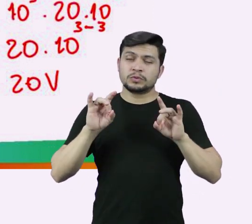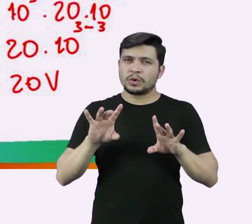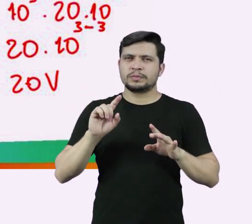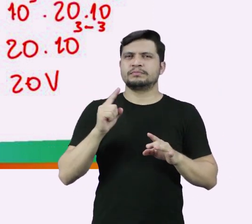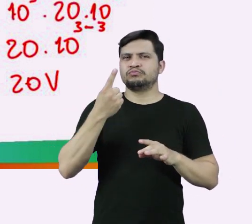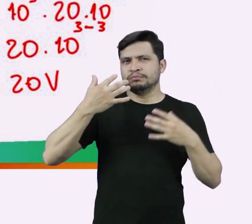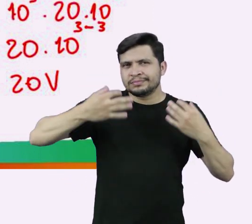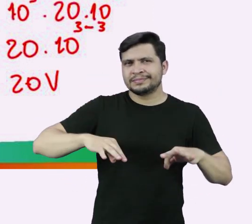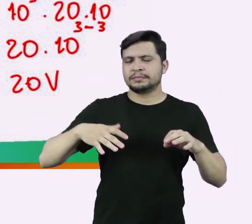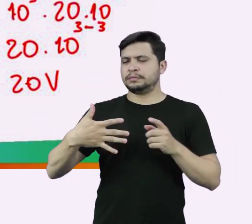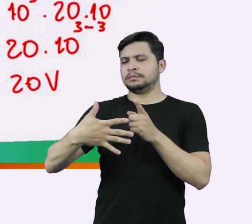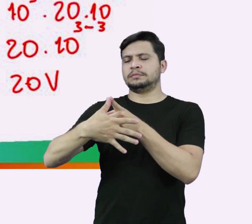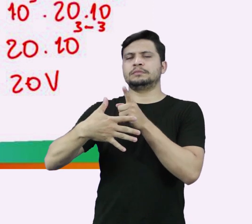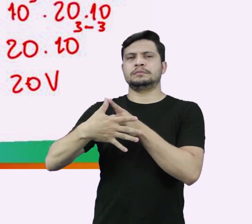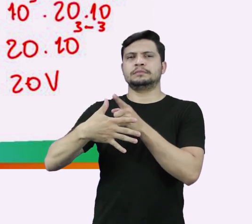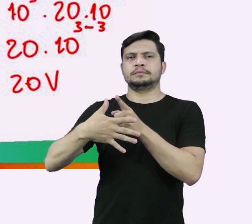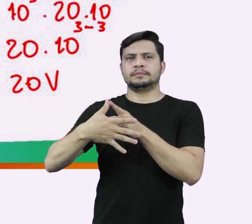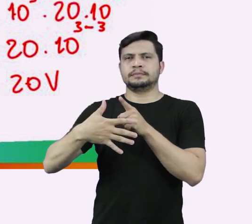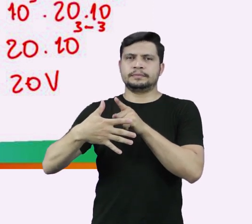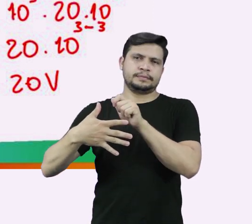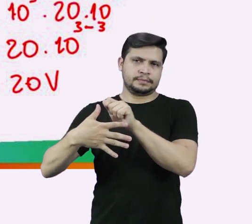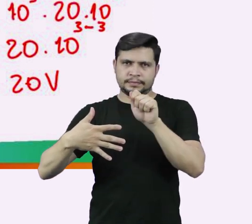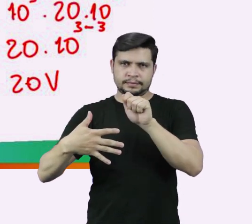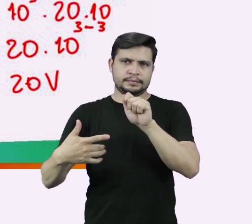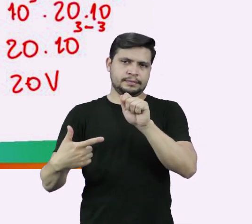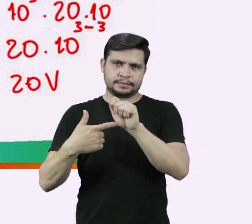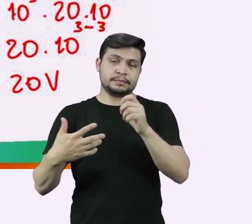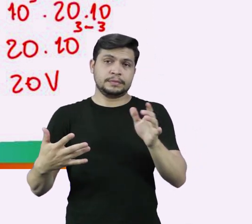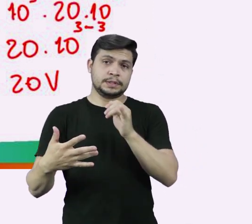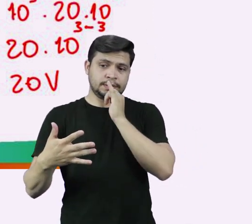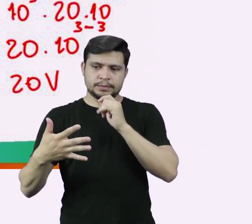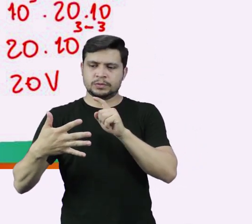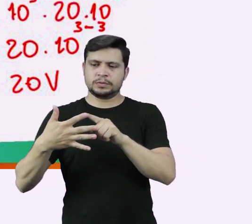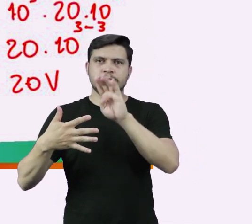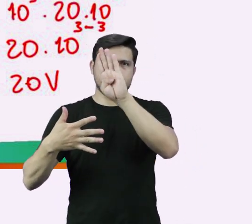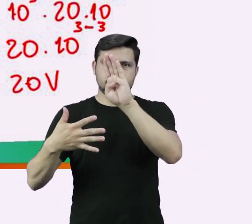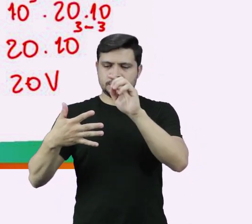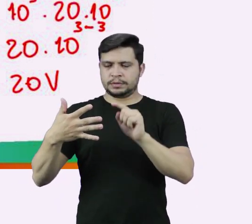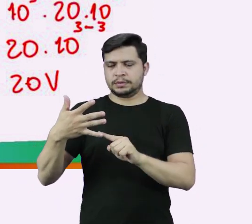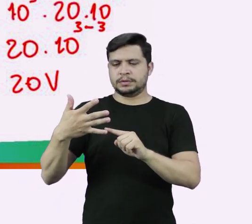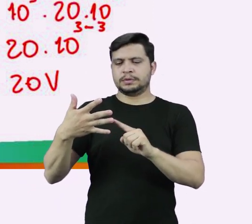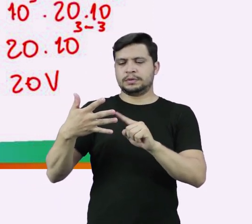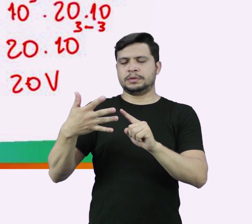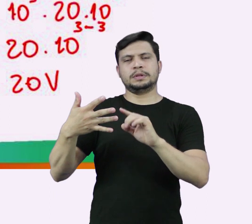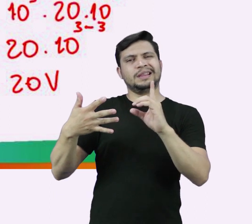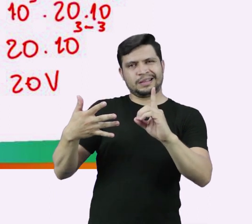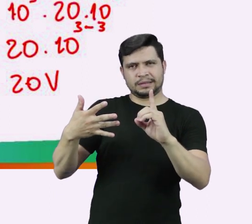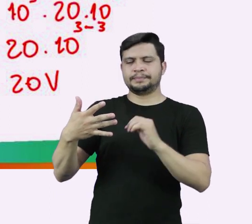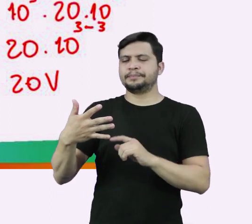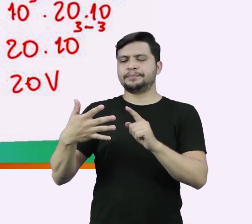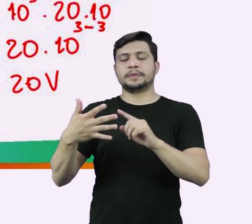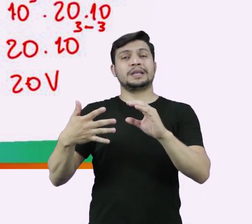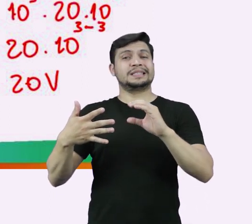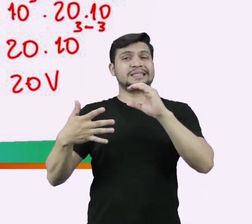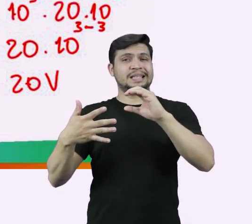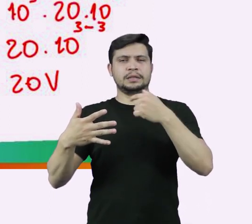vai ter resposta esperada. No caso, por exemplo, o item B e o item D, né? O item C, no caso, eu não tenho uma associação